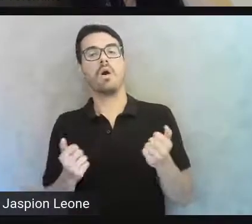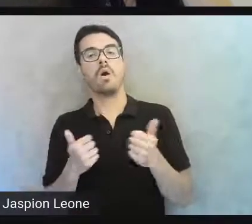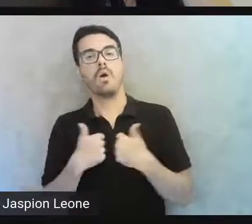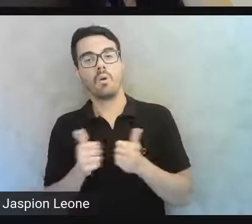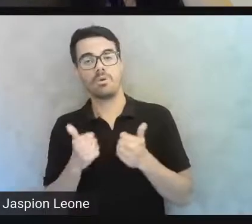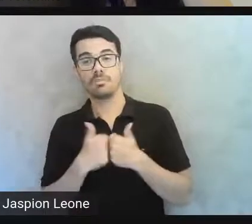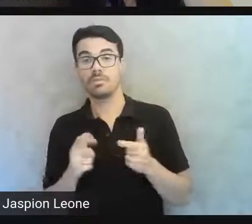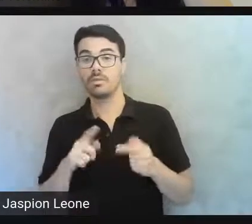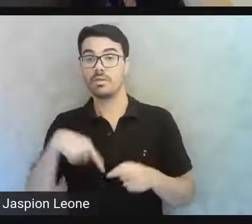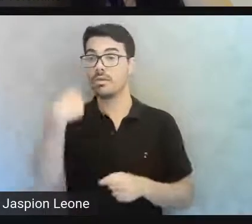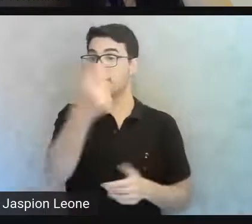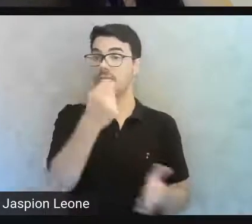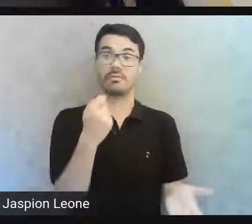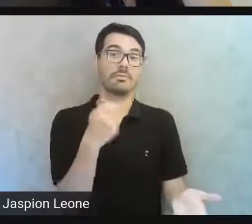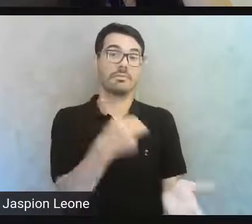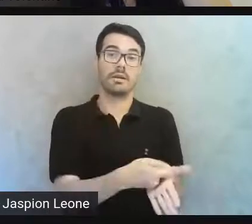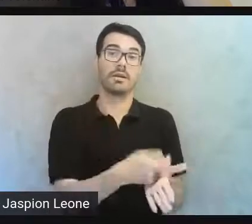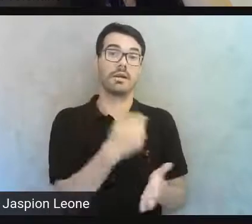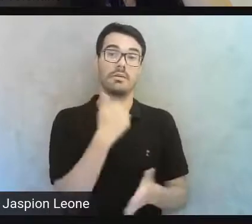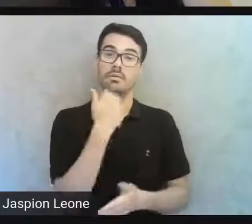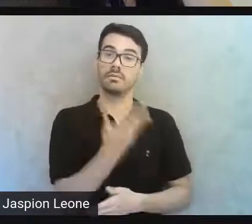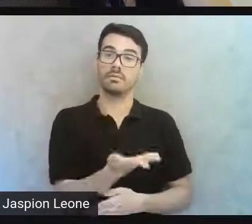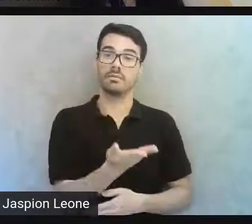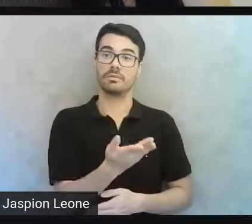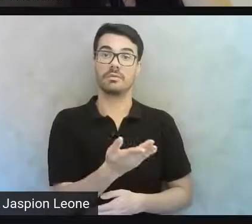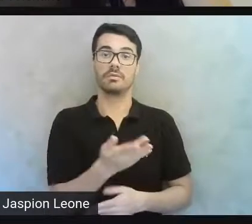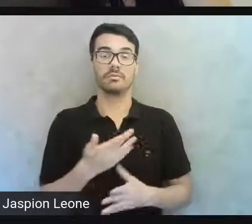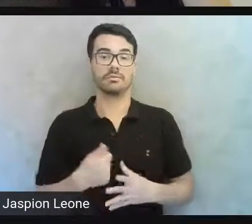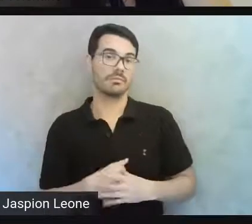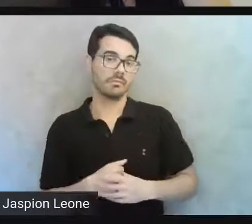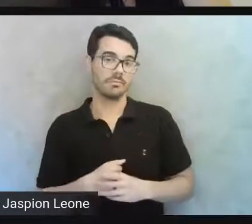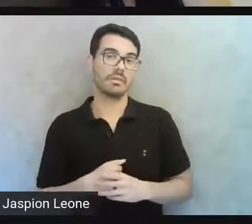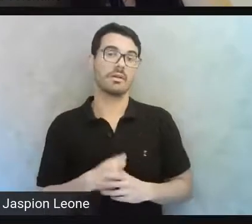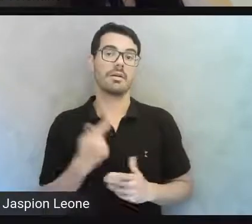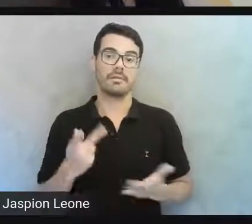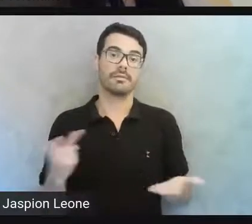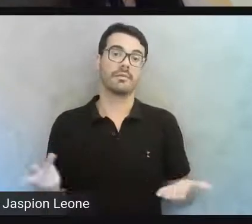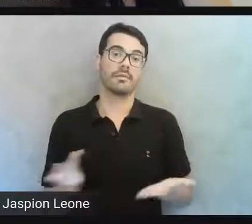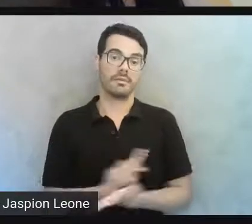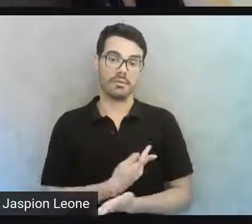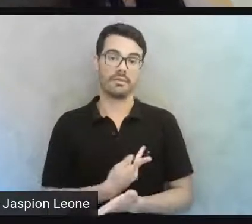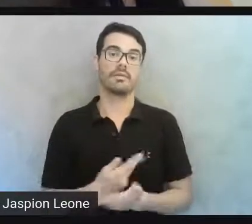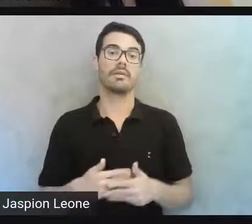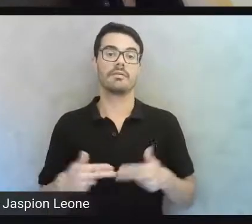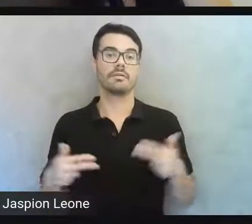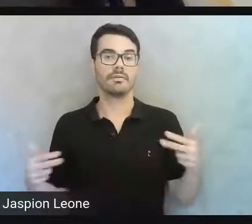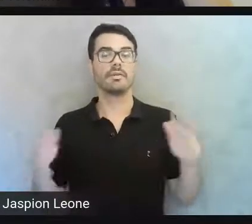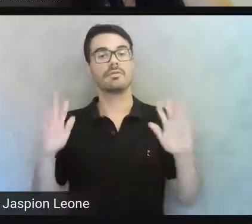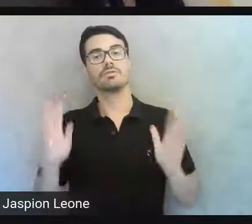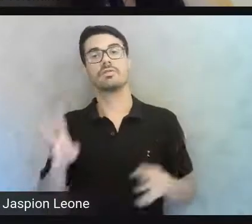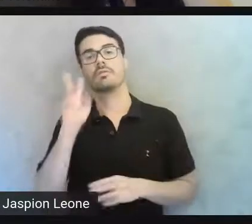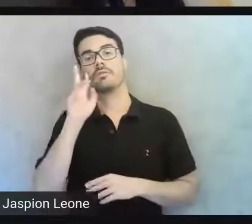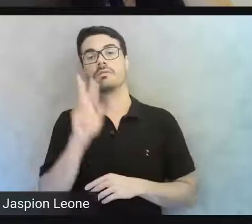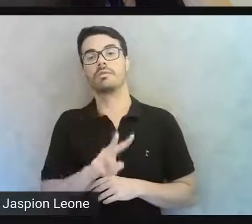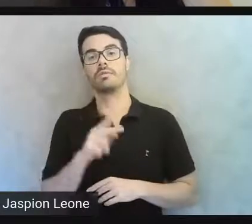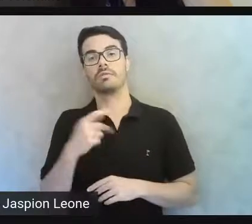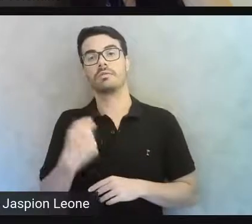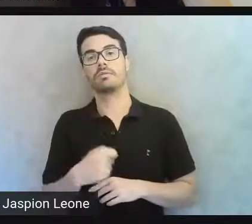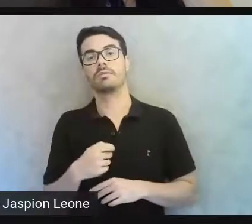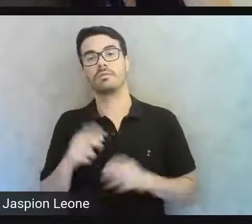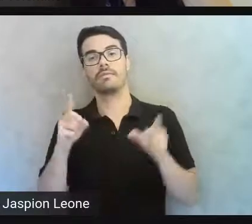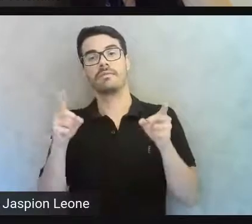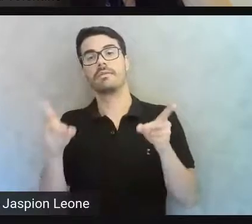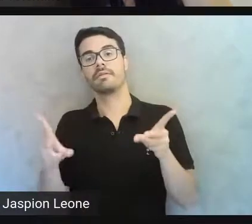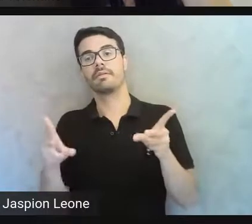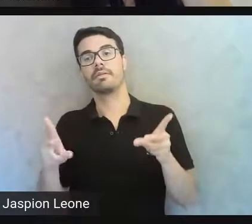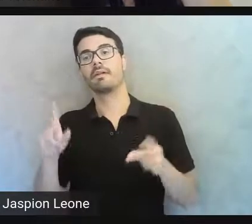torna impagável, senão daqui a pouco, em vez de vender o carro, vai ter que vender a casa. E acontece de várias vezes, a gente já viu, a pessoa ter que vender o apartamento, né?